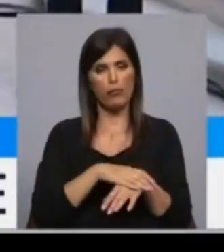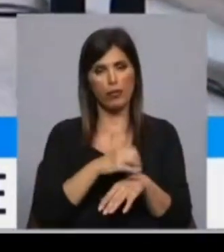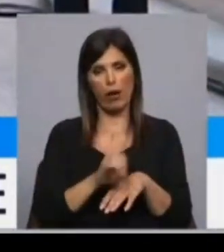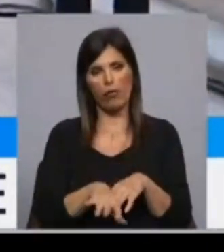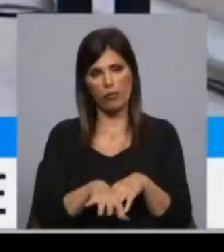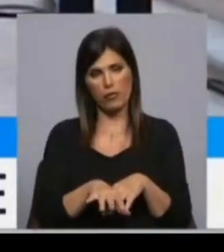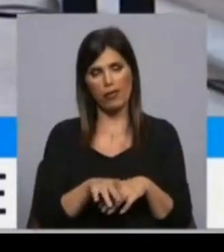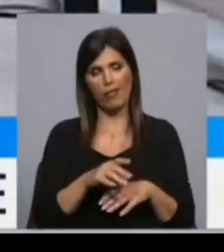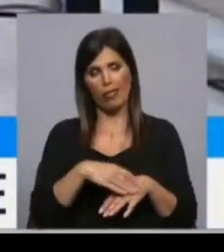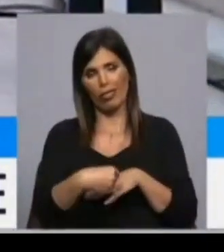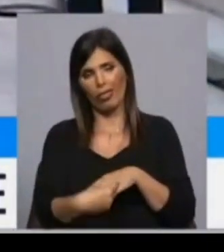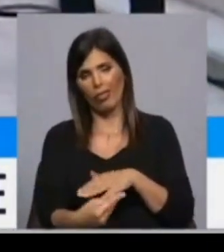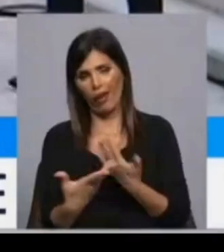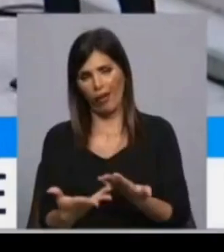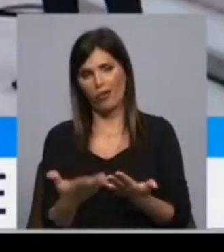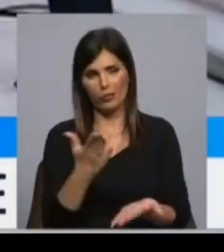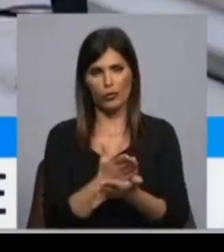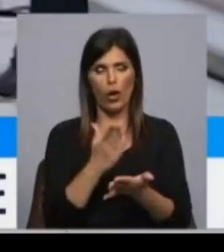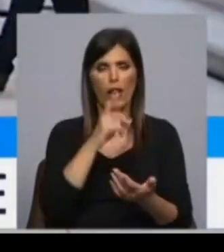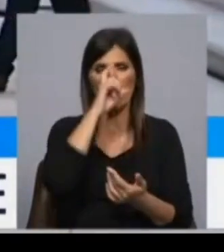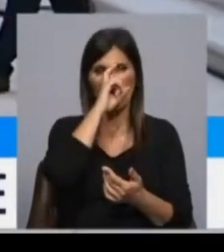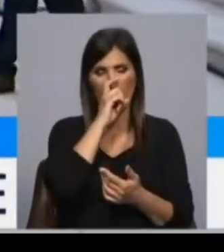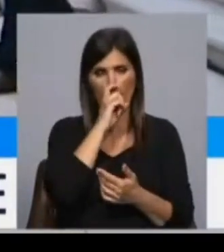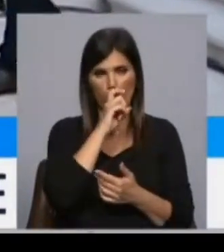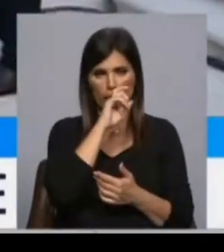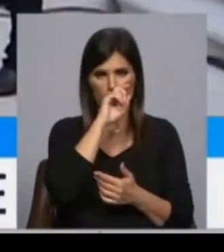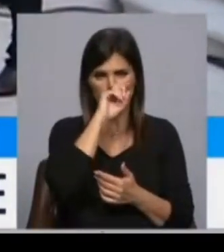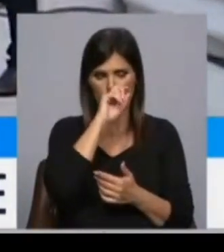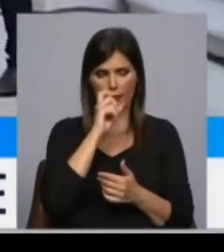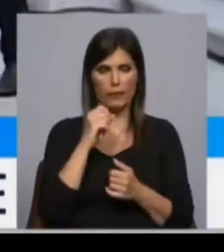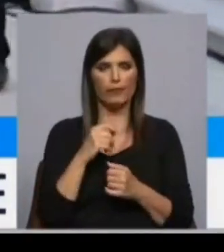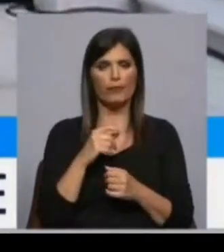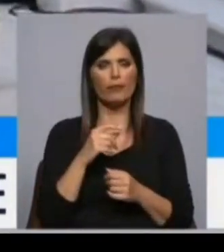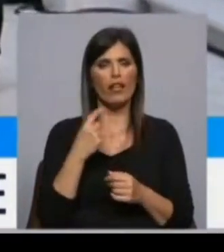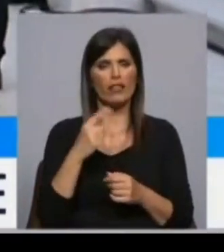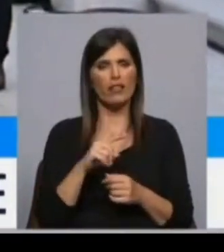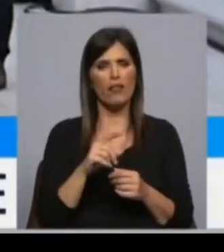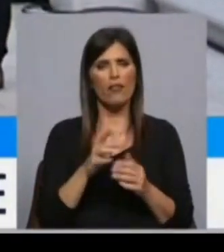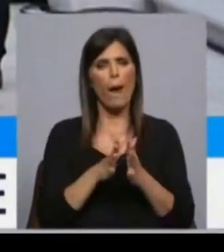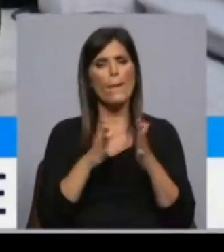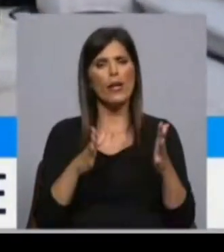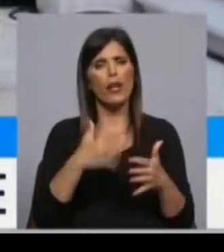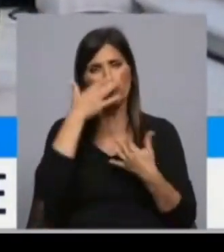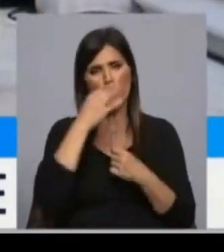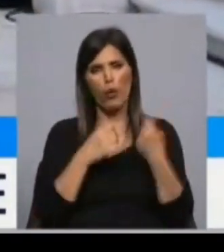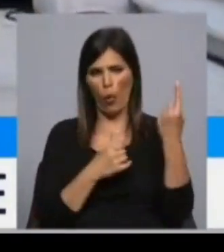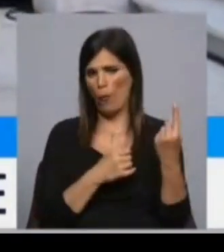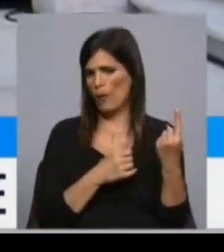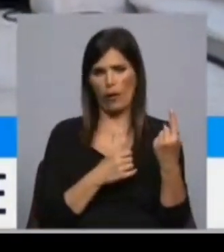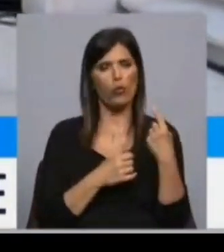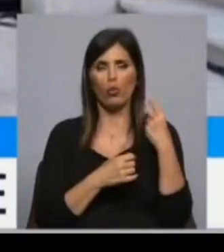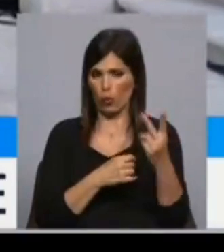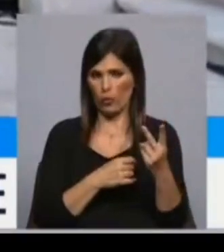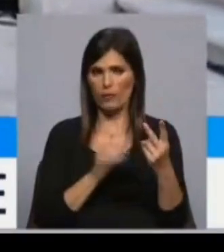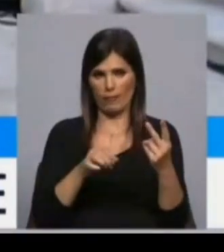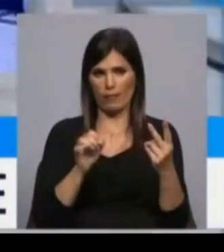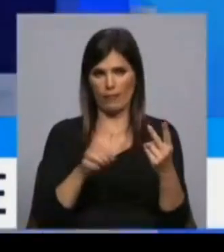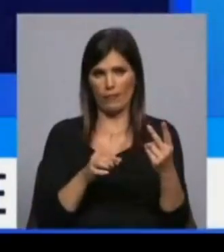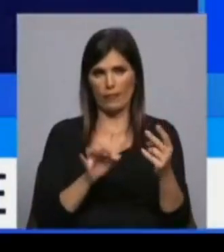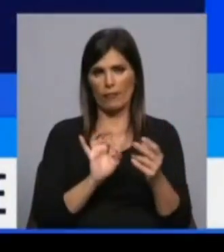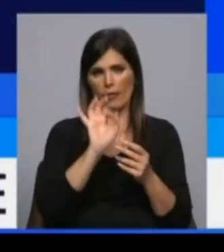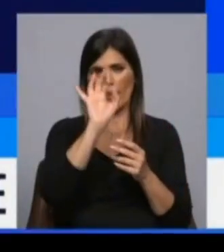faz logo depois lembra o atual primeiro-ministro que não teve uma mas tem duas maiorias absolutas e lançam o desafio